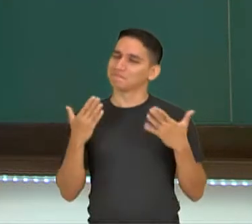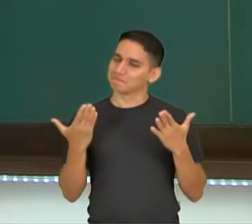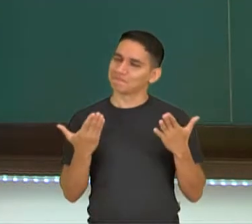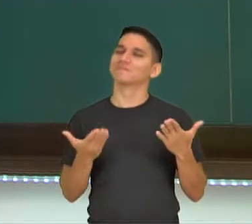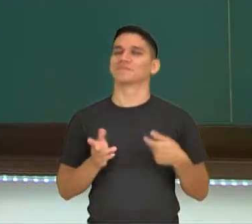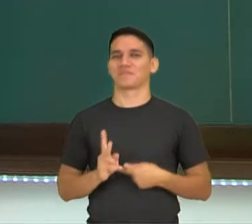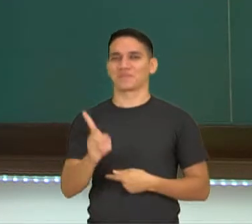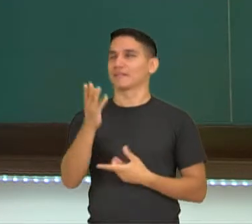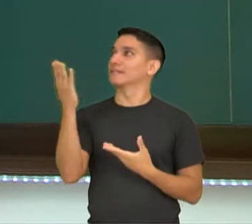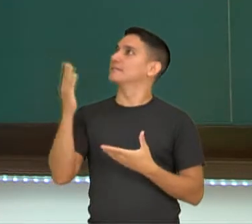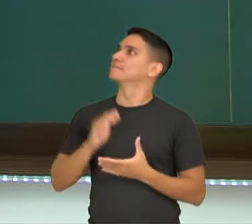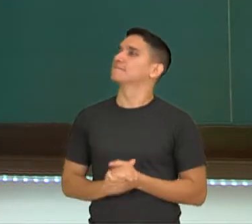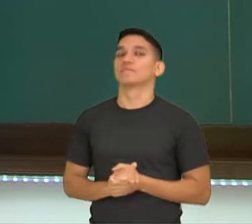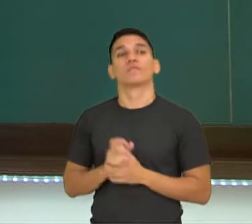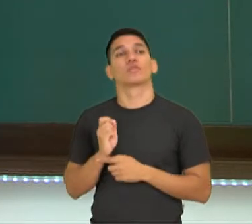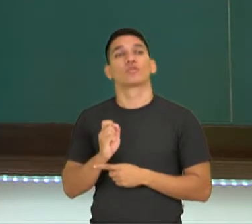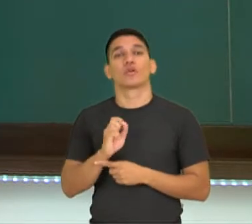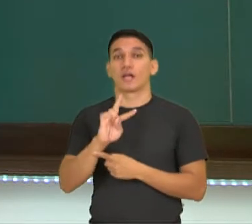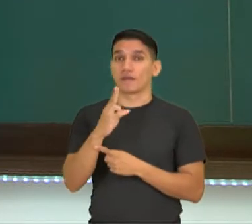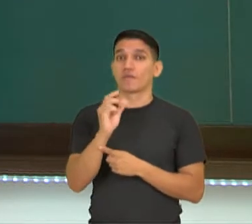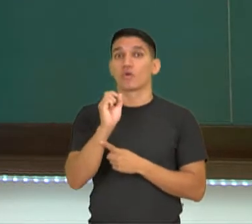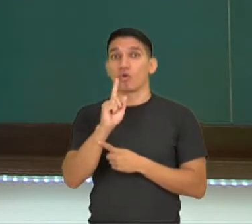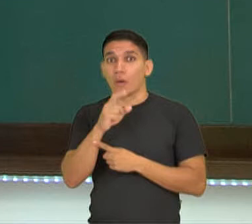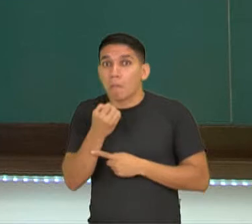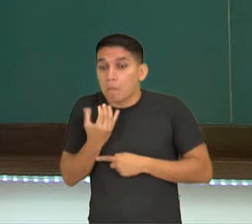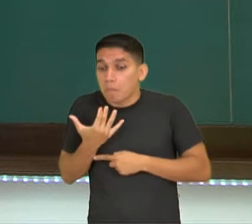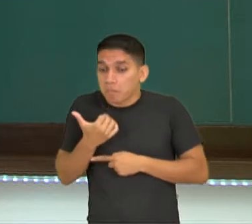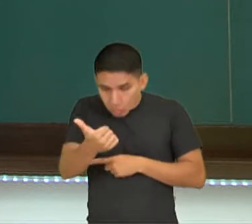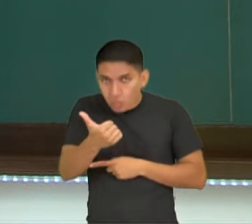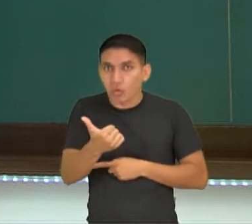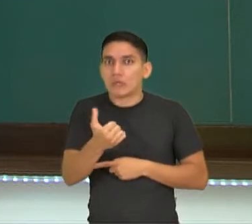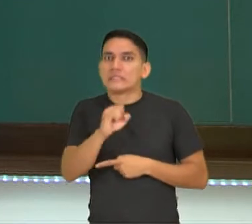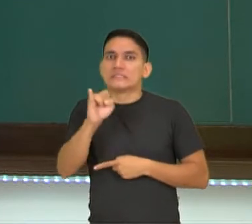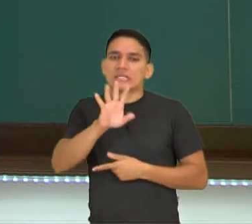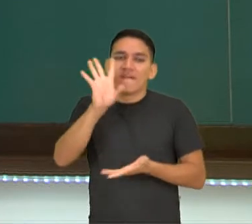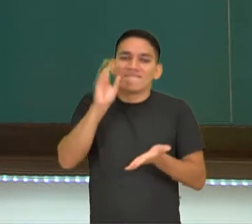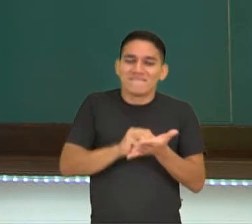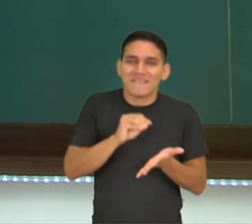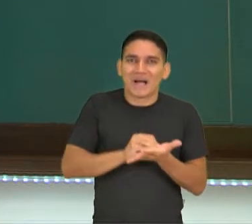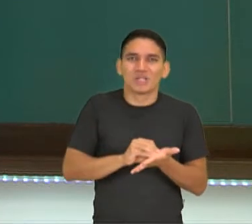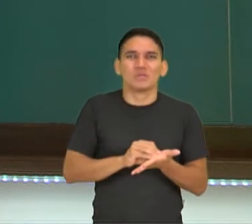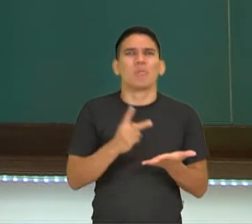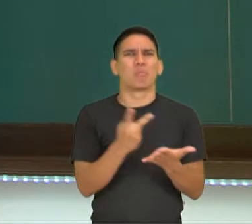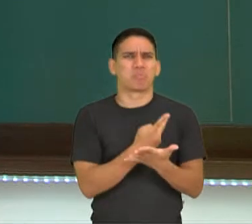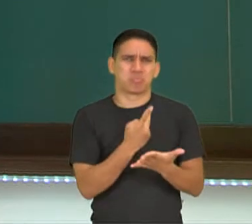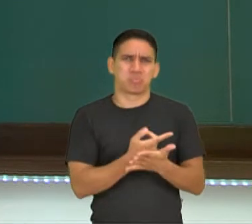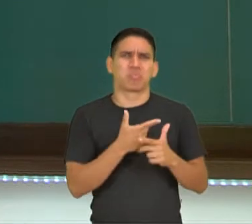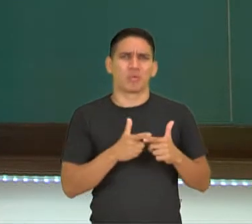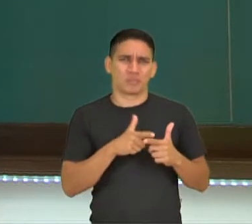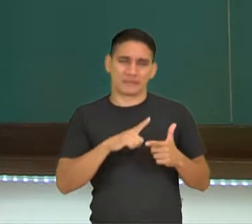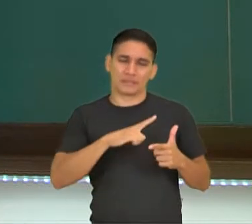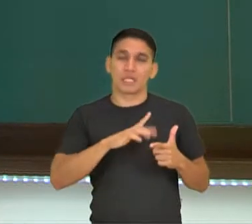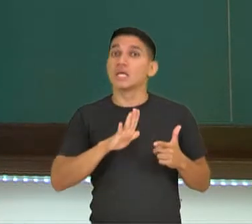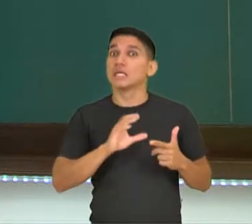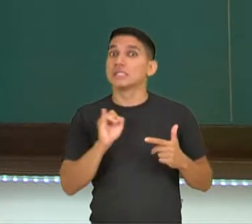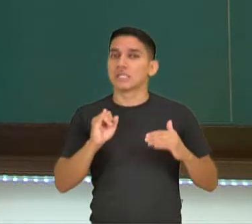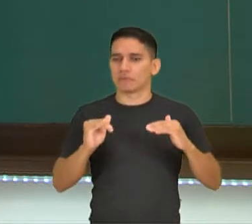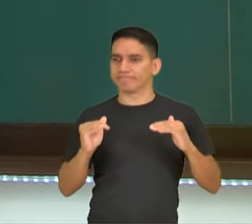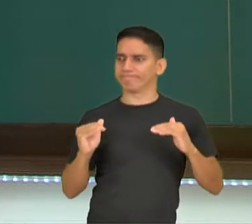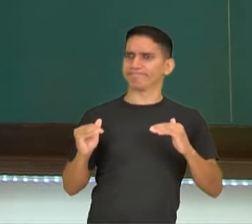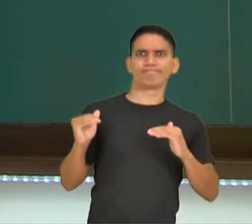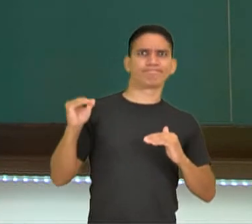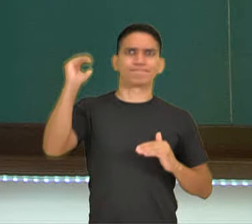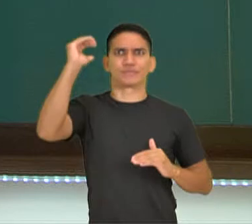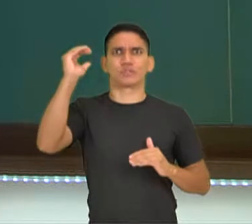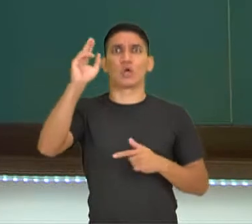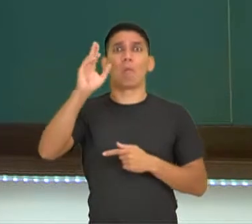frente. Nós vimos que ele é bom e que a falta dele faz mal. E o excesso dele, hein? Se a gente utilizar